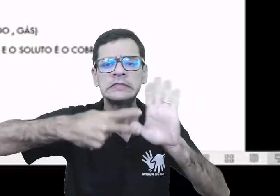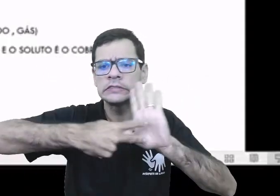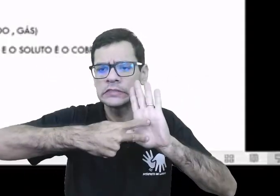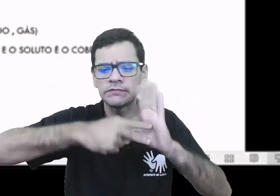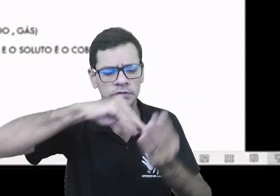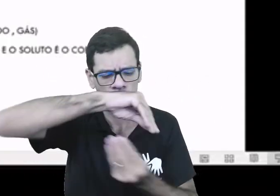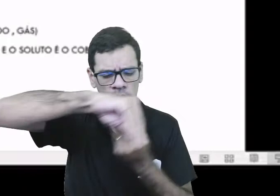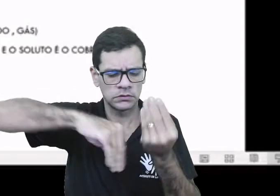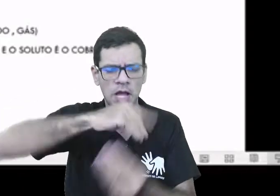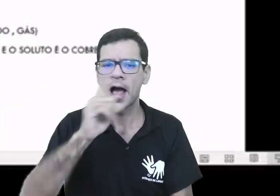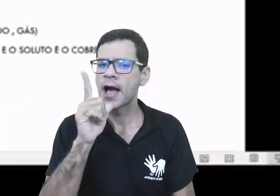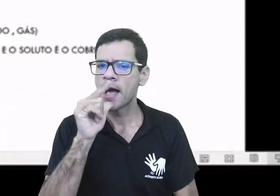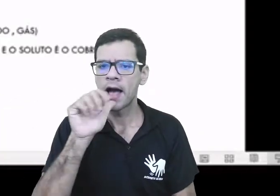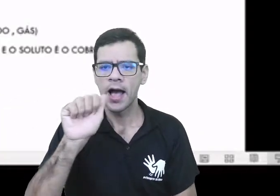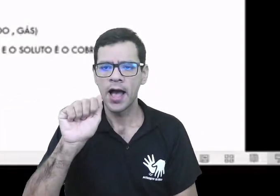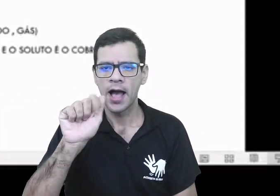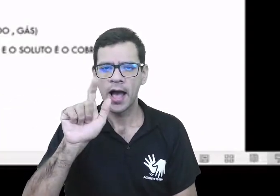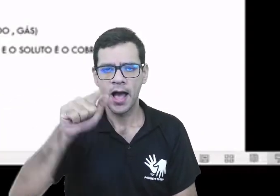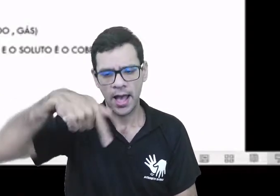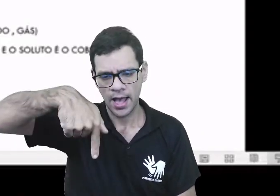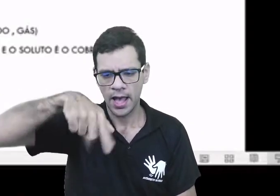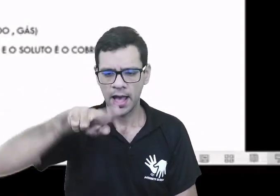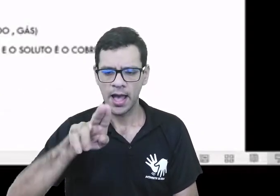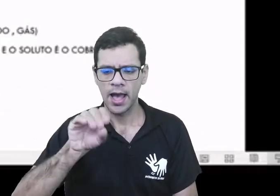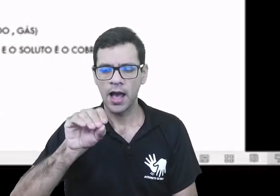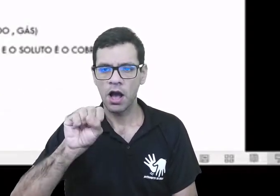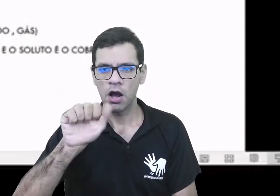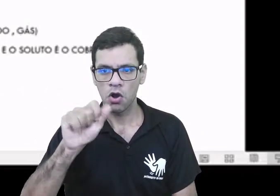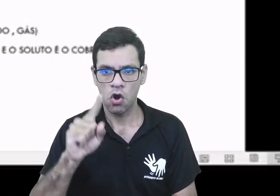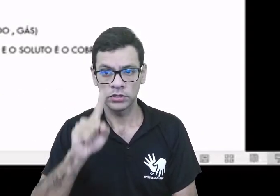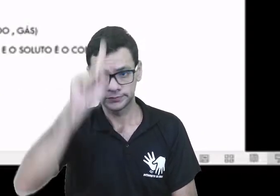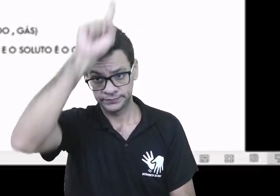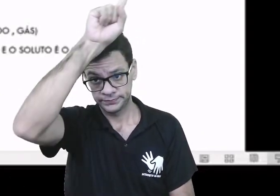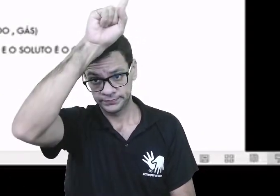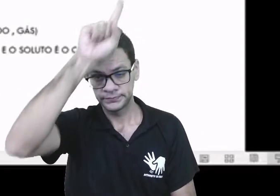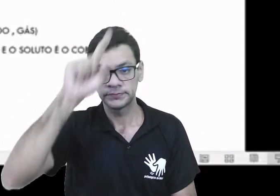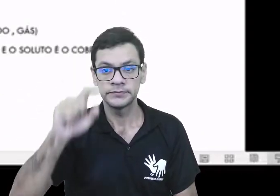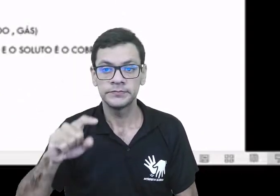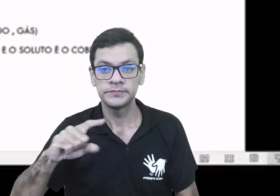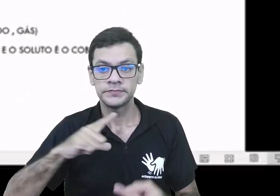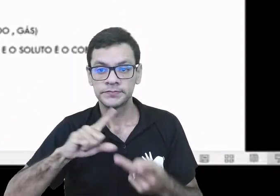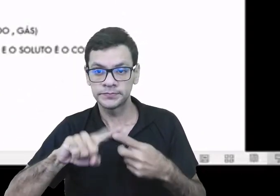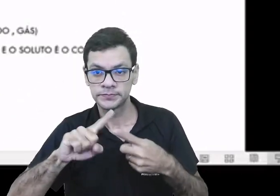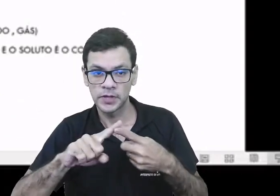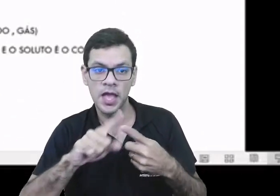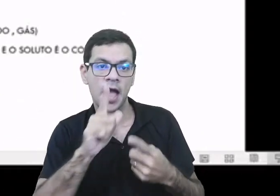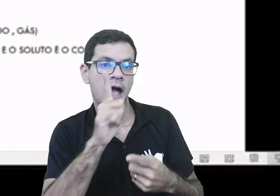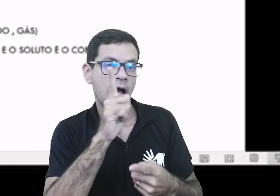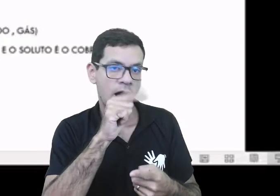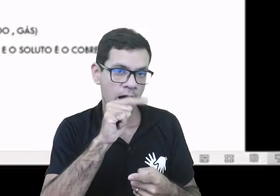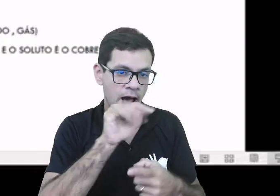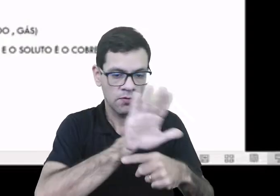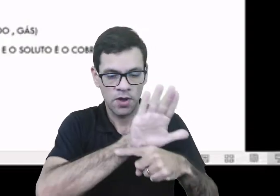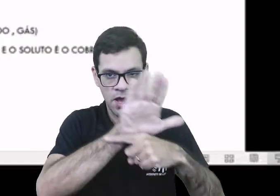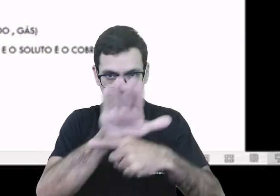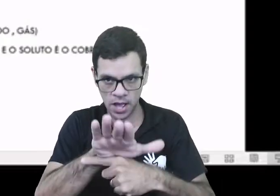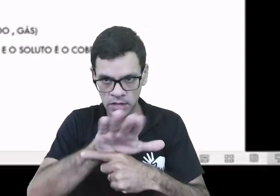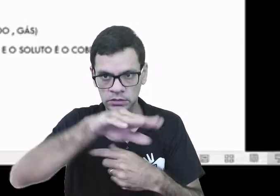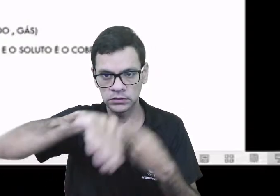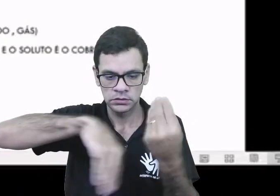aquosa. Quando a gente tem um solvente, que é a água, e um soluto. Esse soluto pode ser sólido, líquido ou